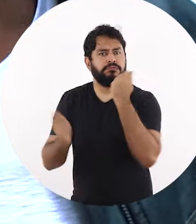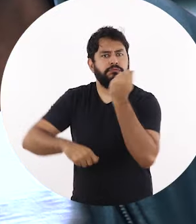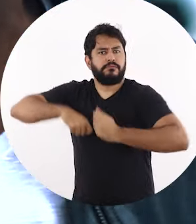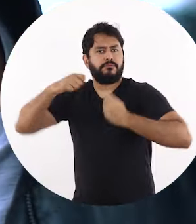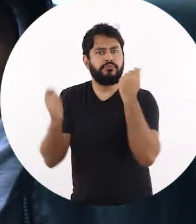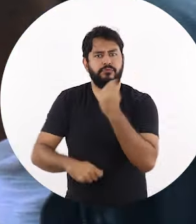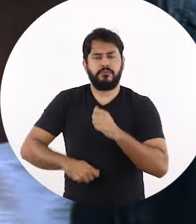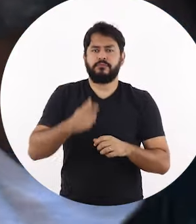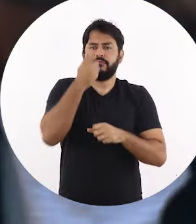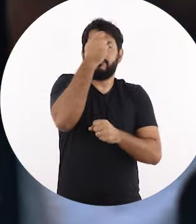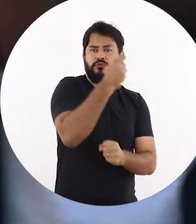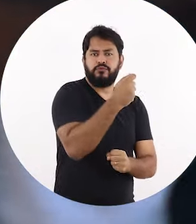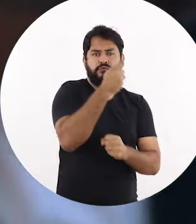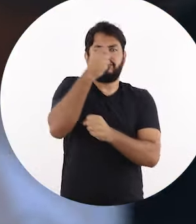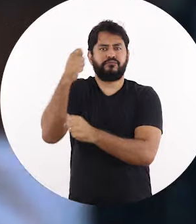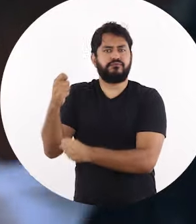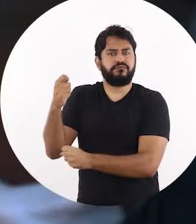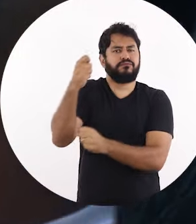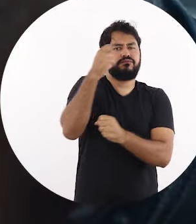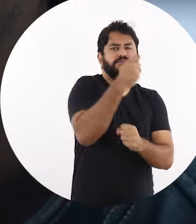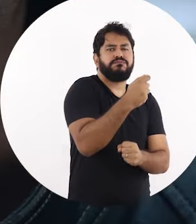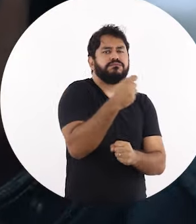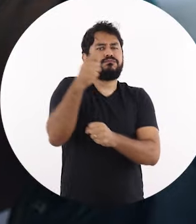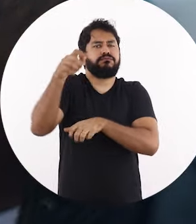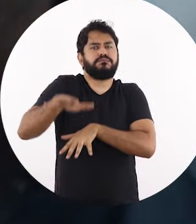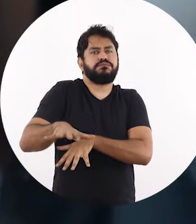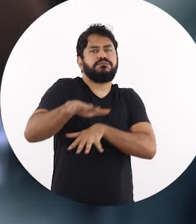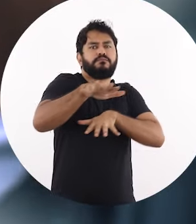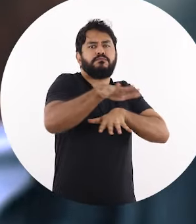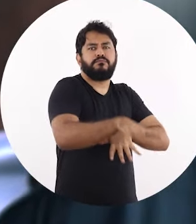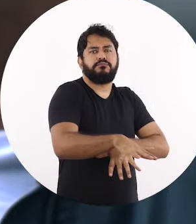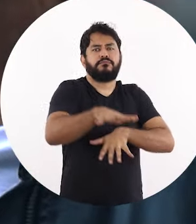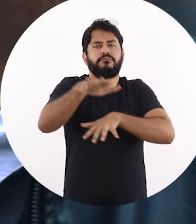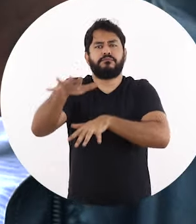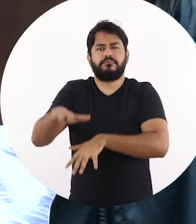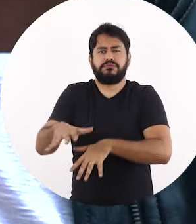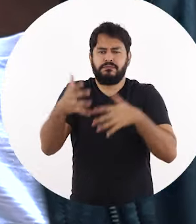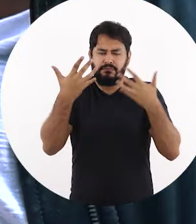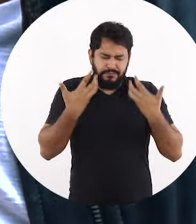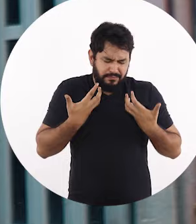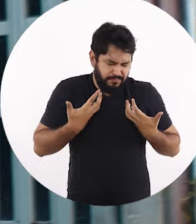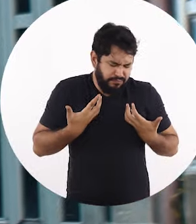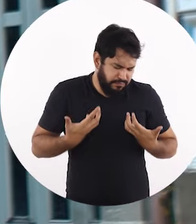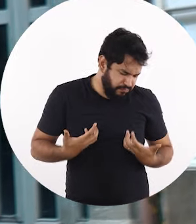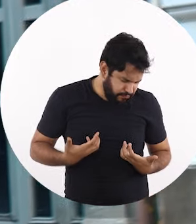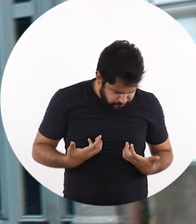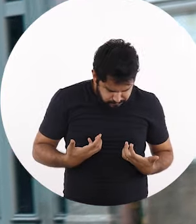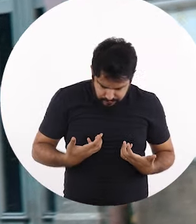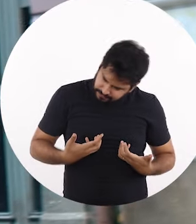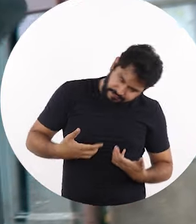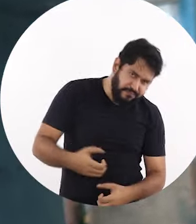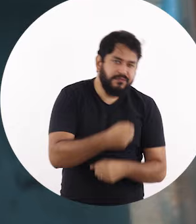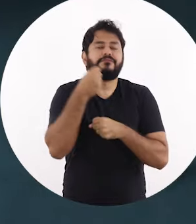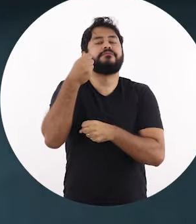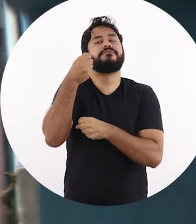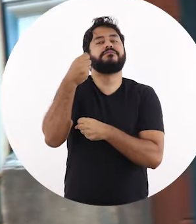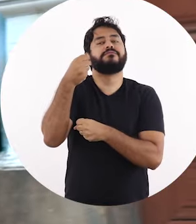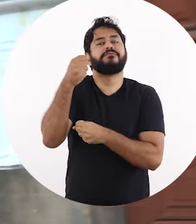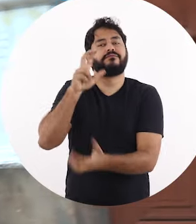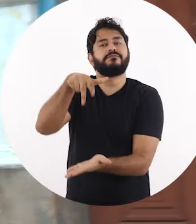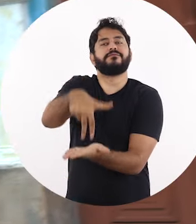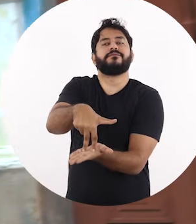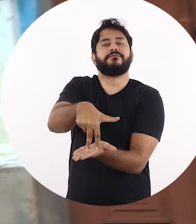São maracatus retardados, chegando à cidade cansados, com seus estandartes no ar.